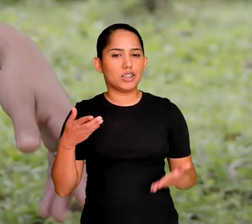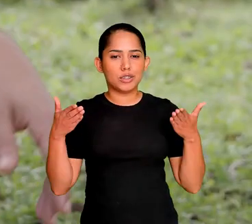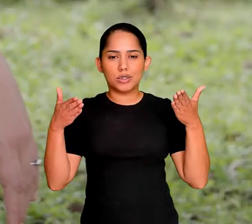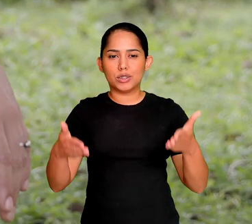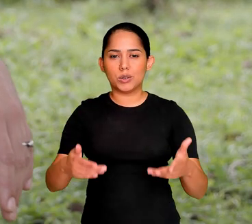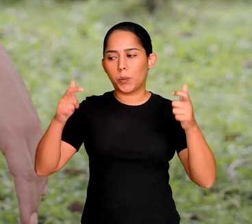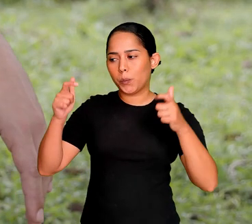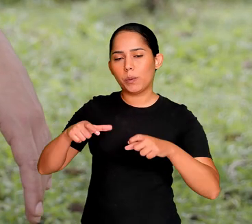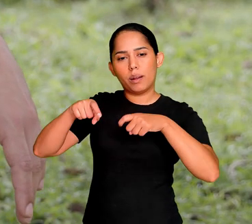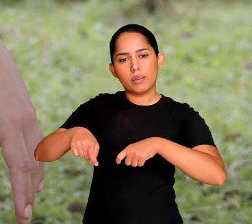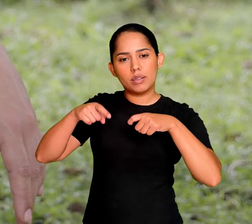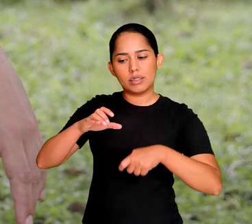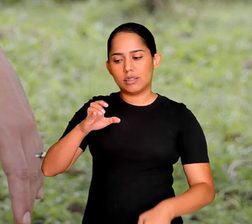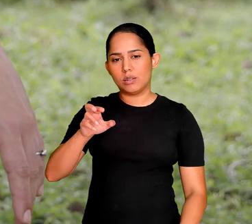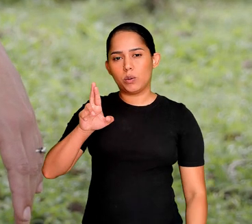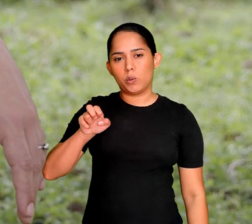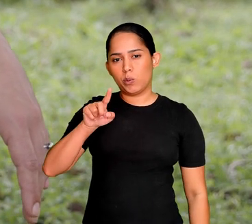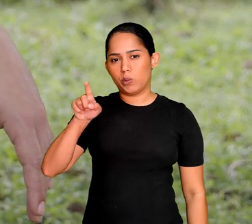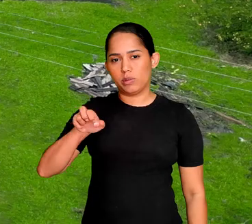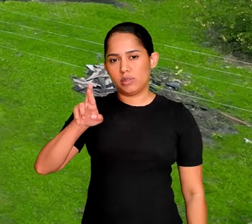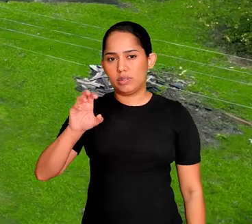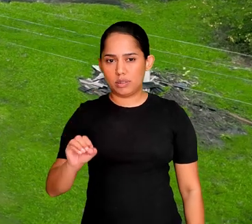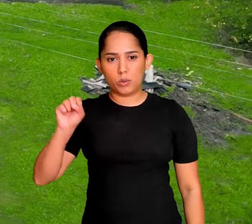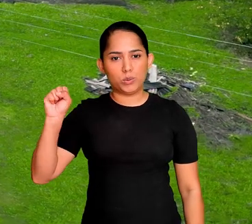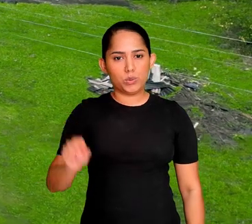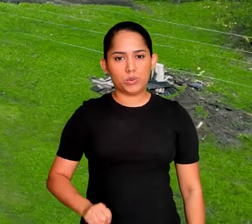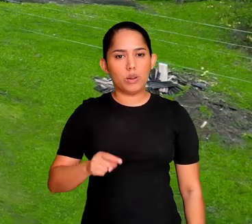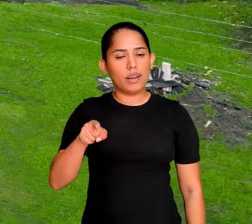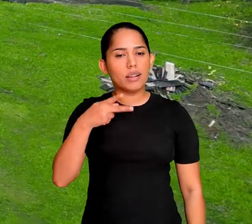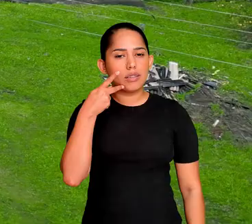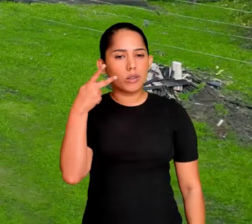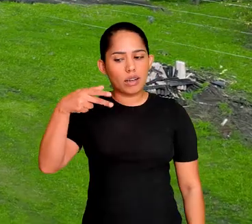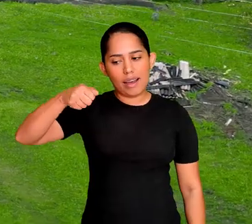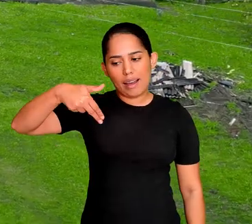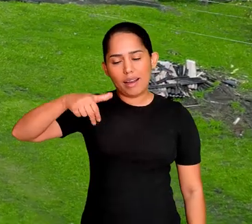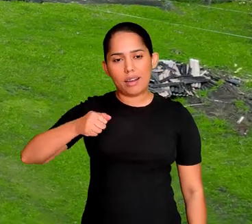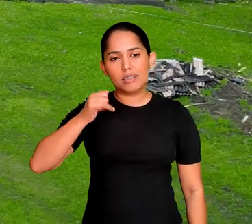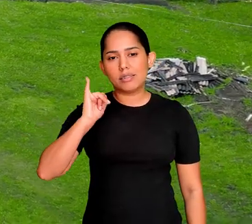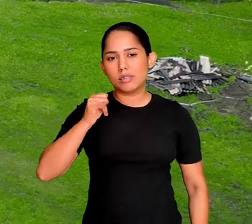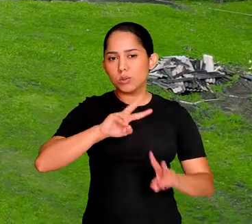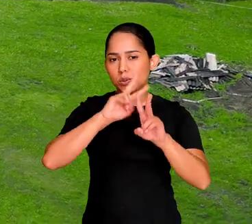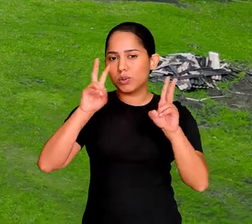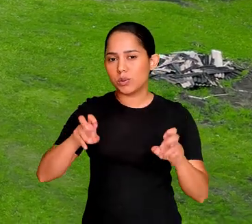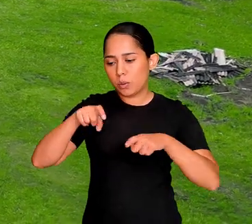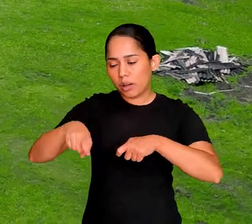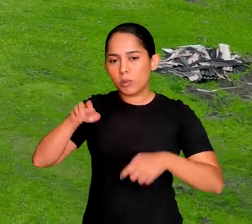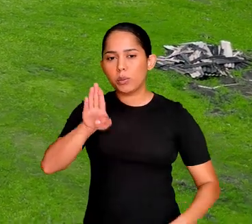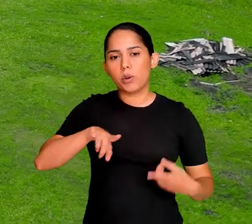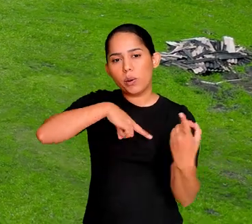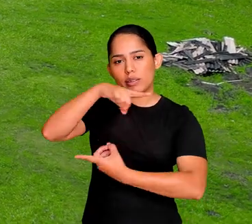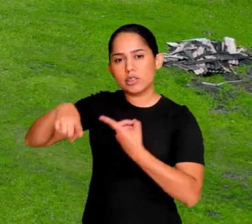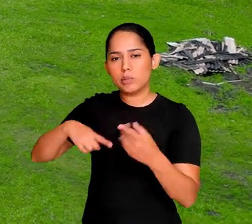E a gente chegou aqui na Fazenda Cruzeiro do Sul e a Ana vai contar um pouco do trabalho pioneiro que ela faz com a agricultura